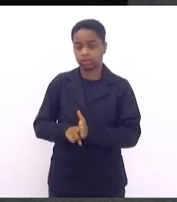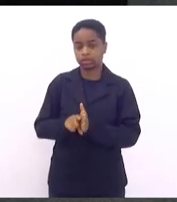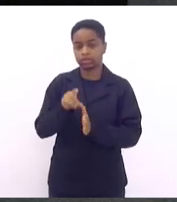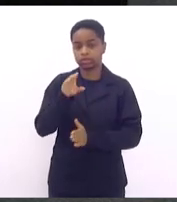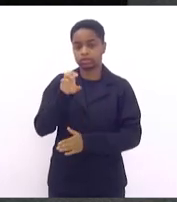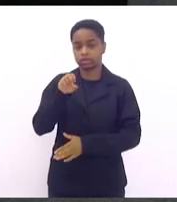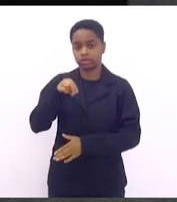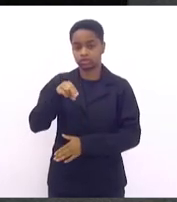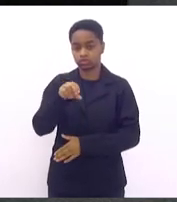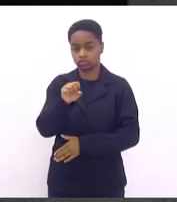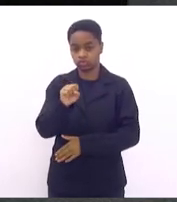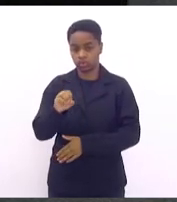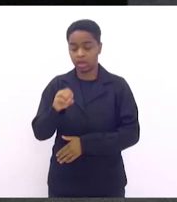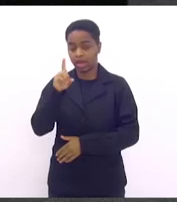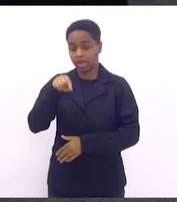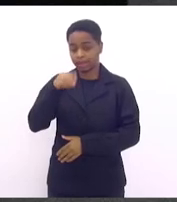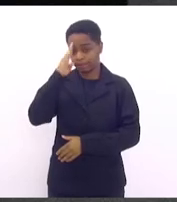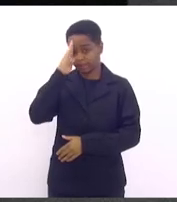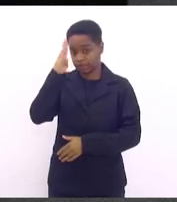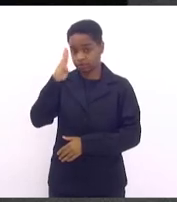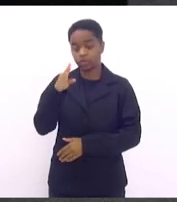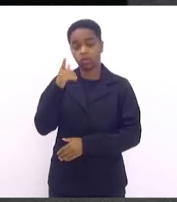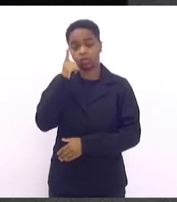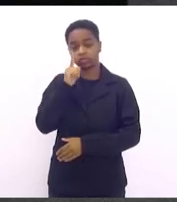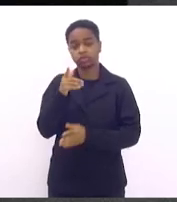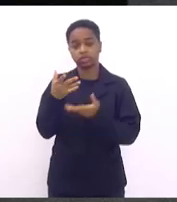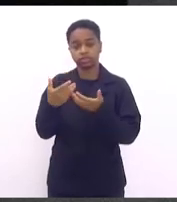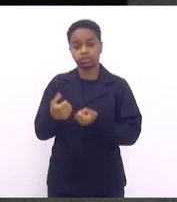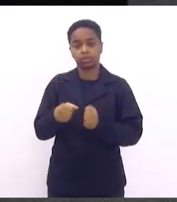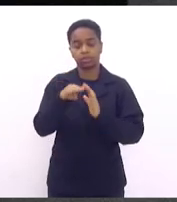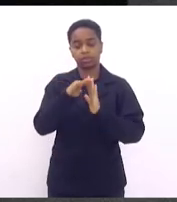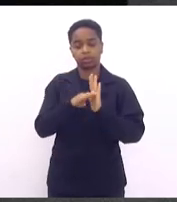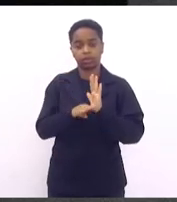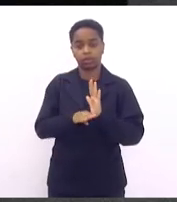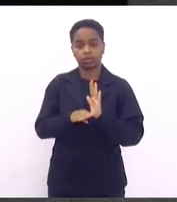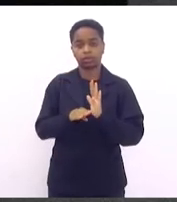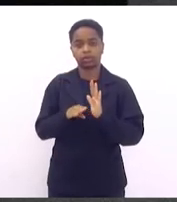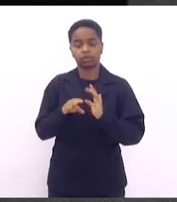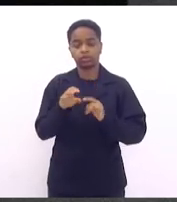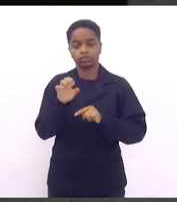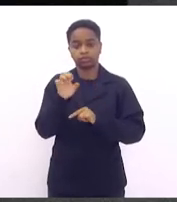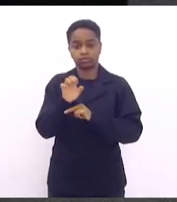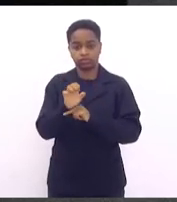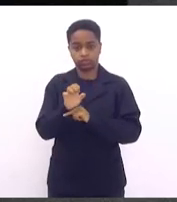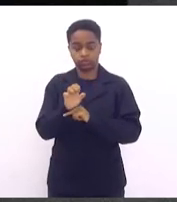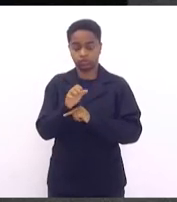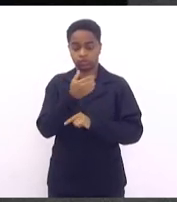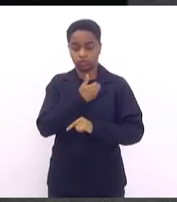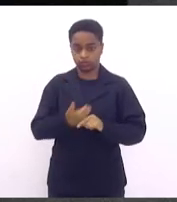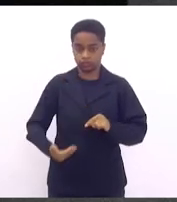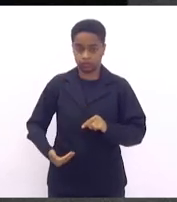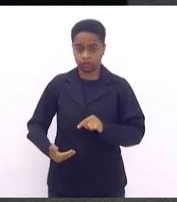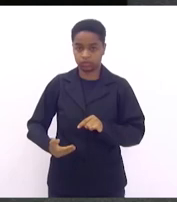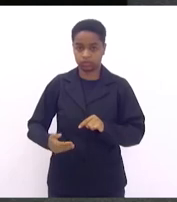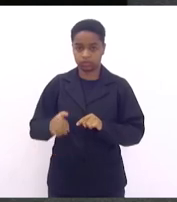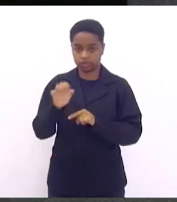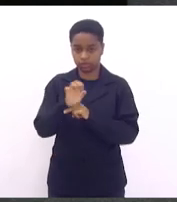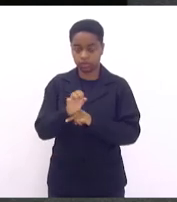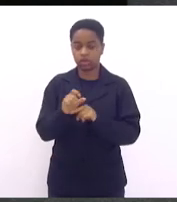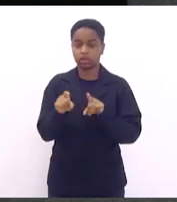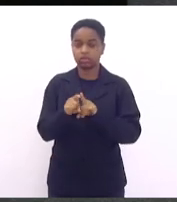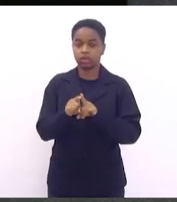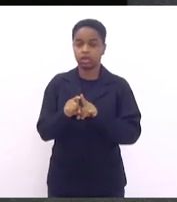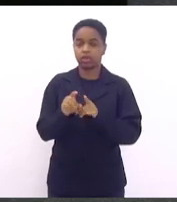beneficiários prioritários dos programas do governo do Estado e permite que recursos de dois importantes fundos, que é o Fundo Estadual